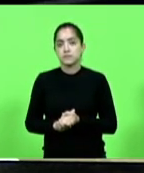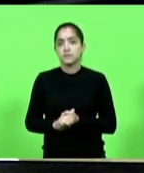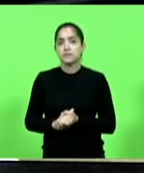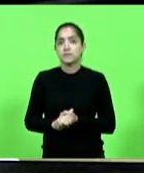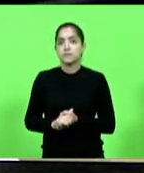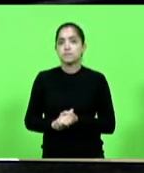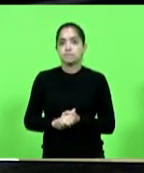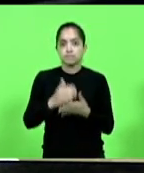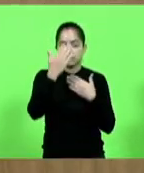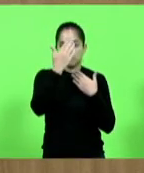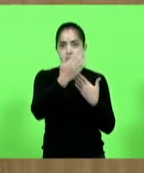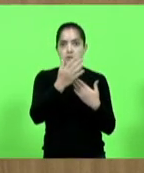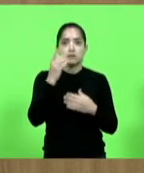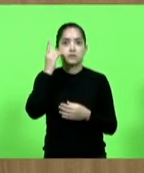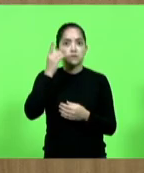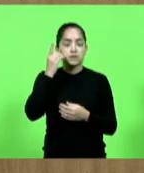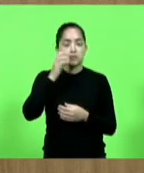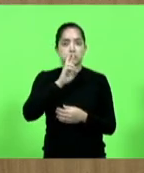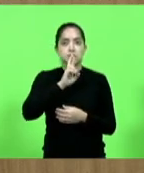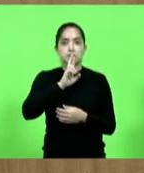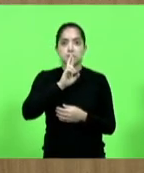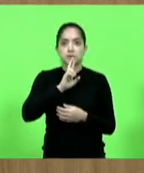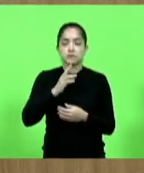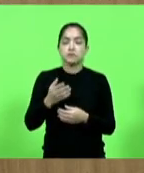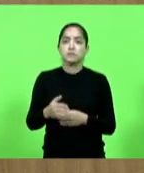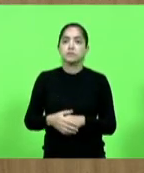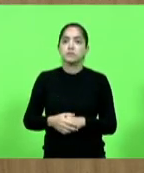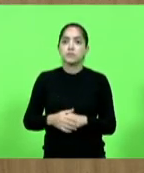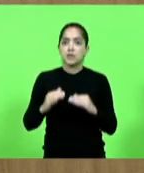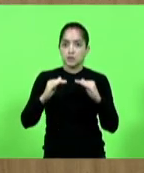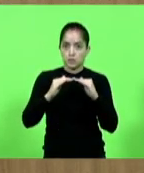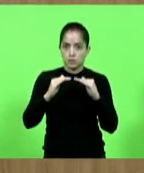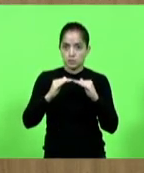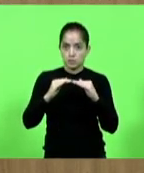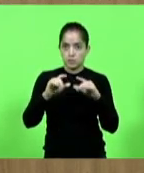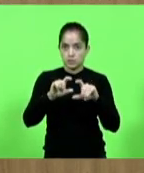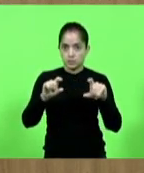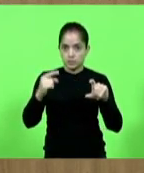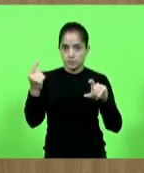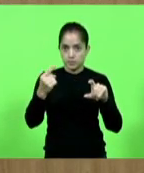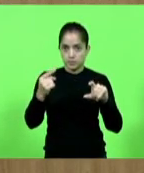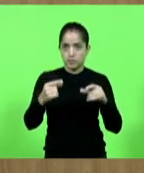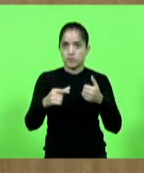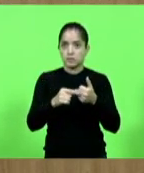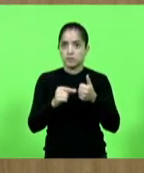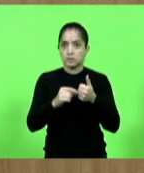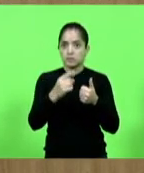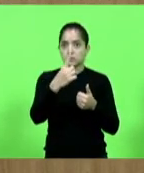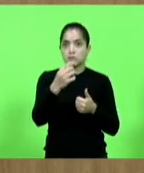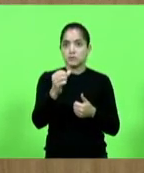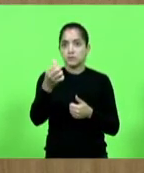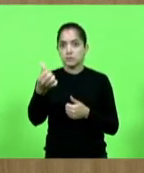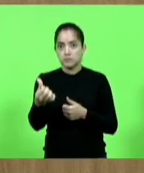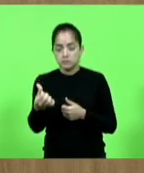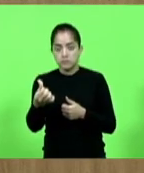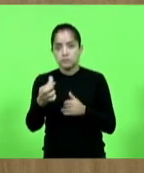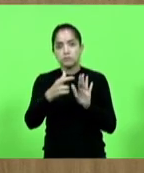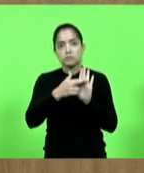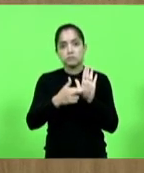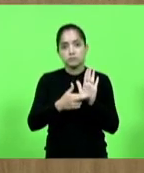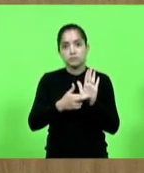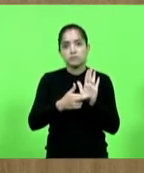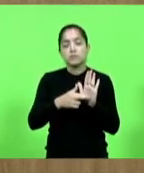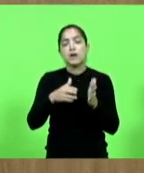Obrigado, deputado Rodrigo Minotto. Em consonância com o parágrafo 1º do artigo nº 106 do Regimento Interno,